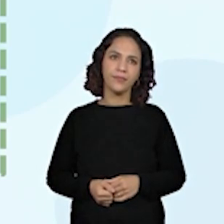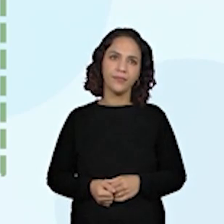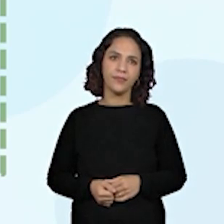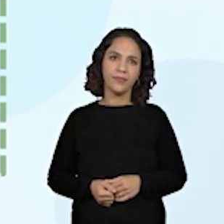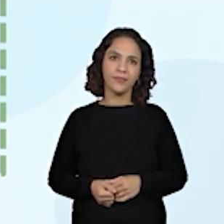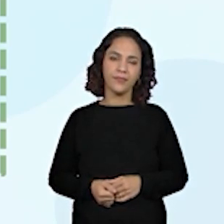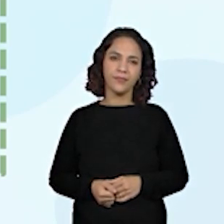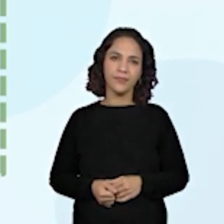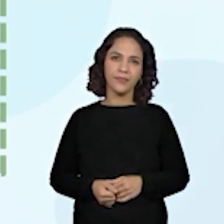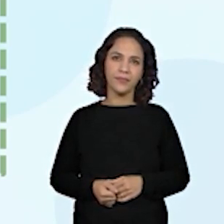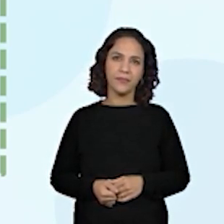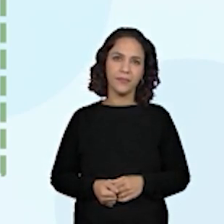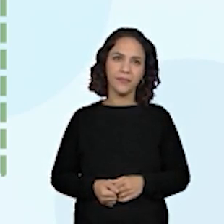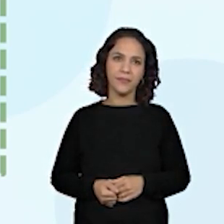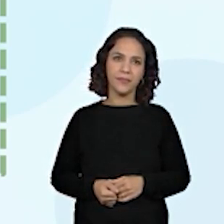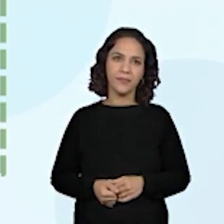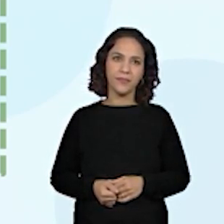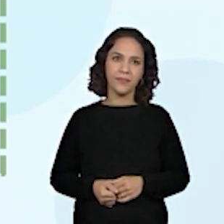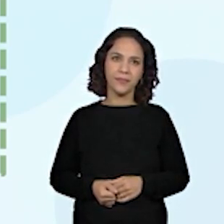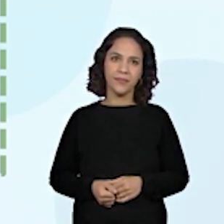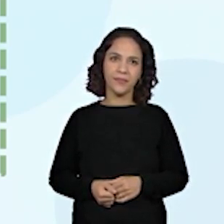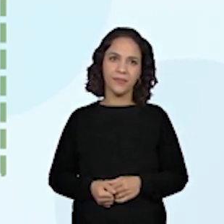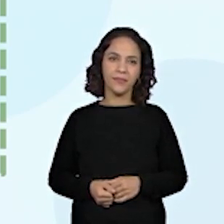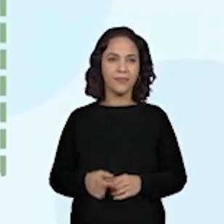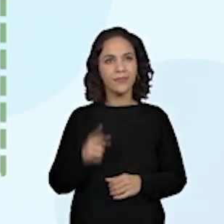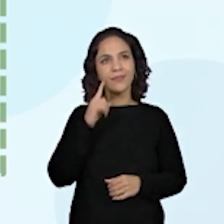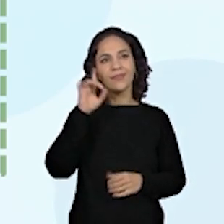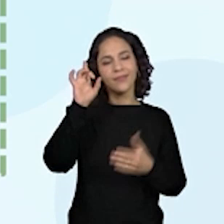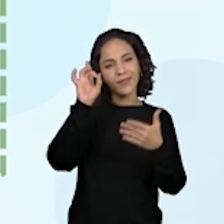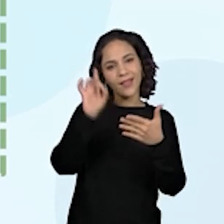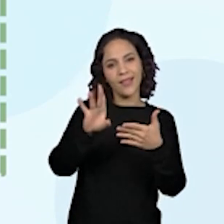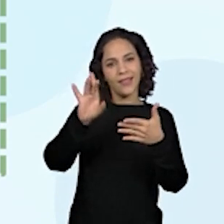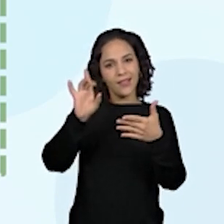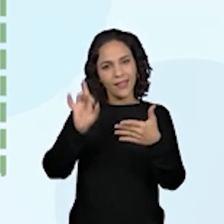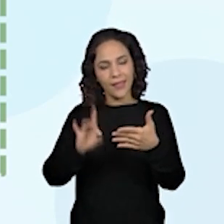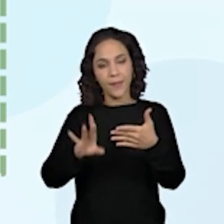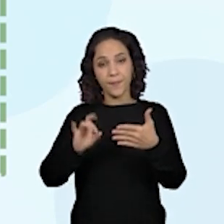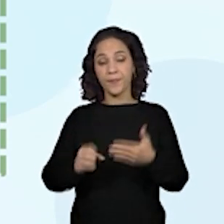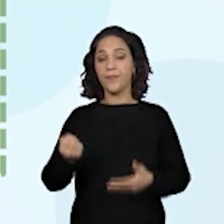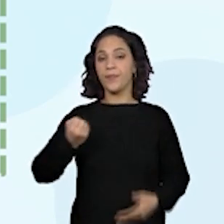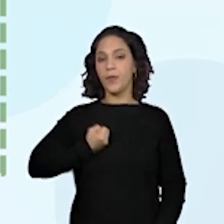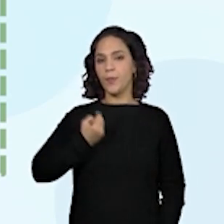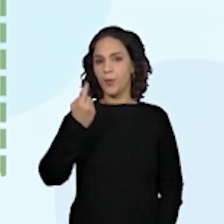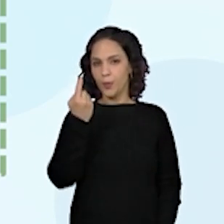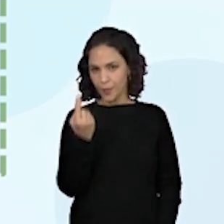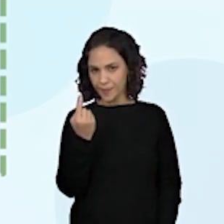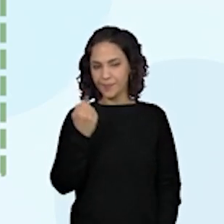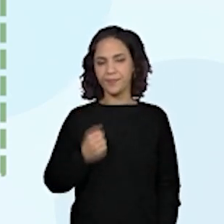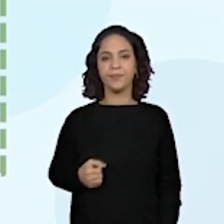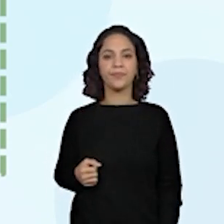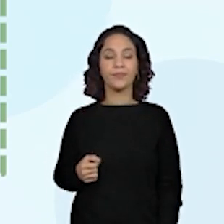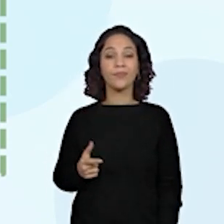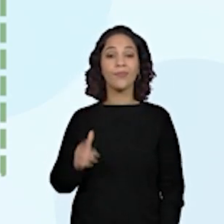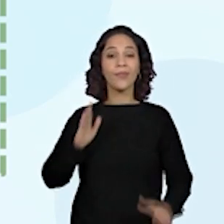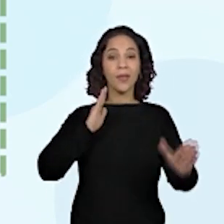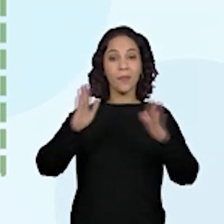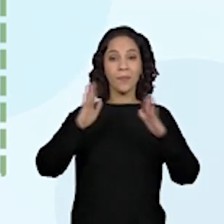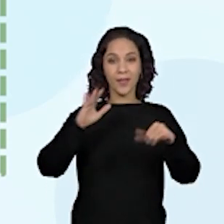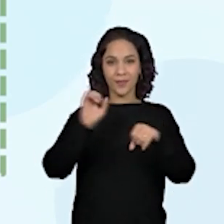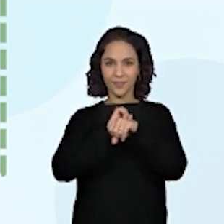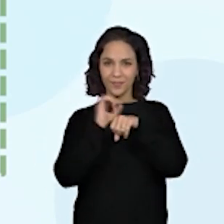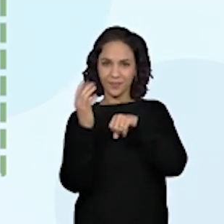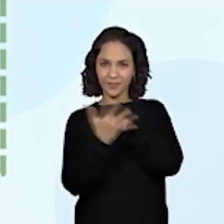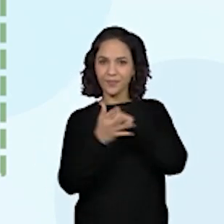As regras se formando na tela, cada item. 1. Durante a pandemia,